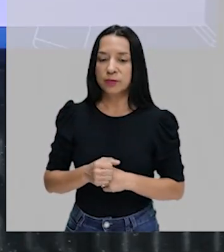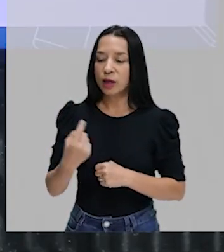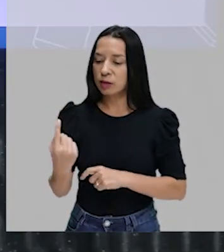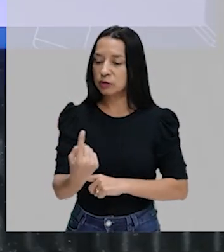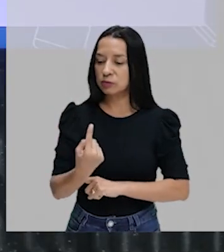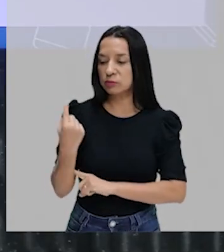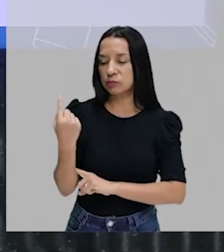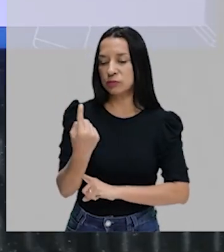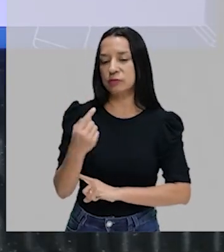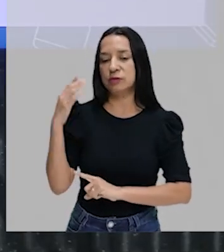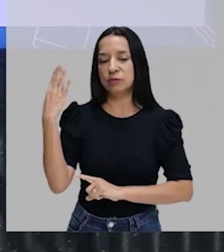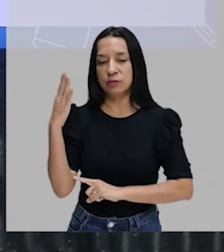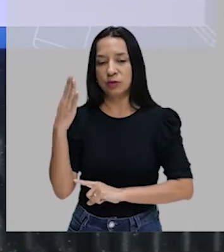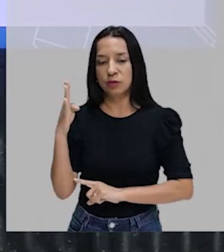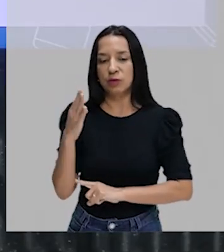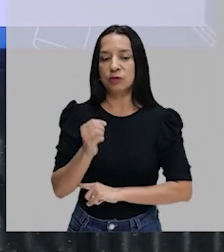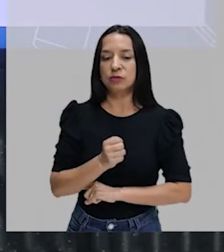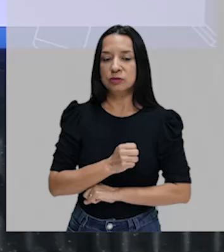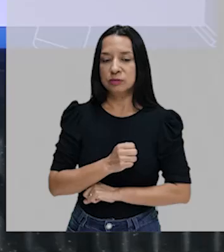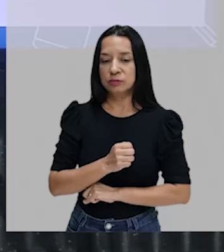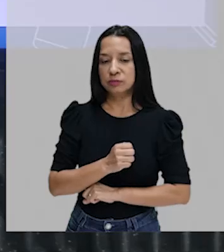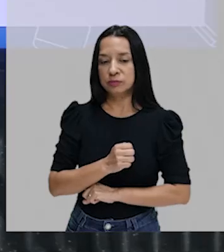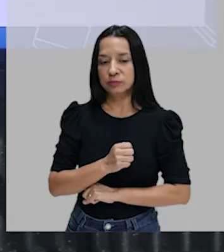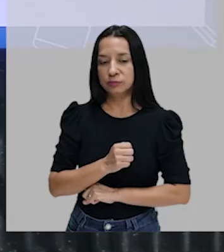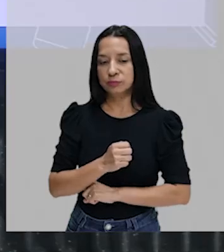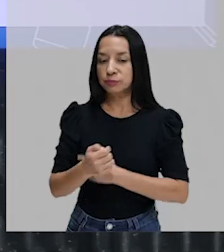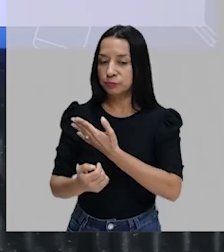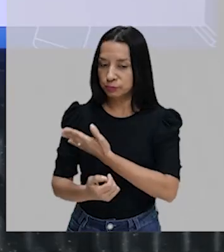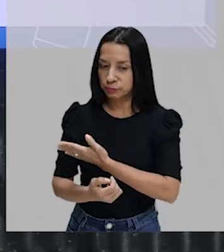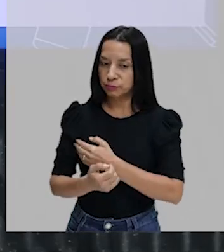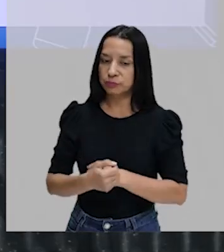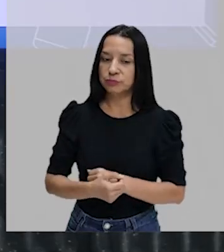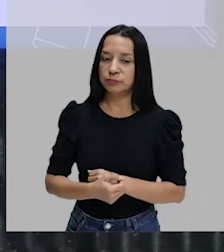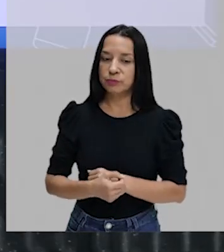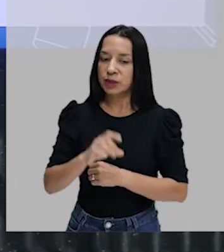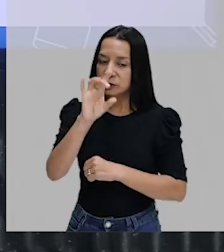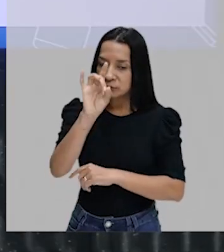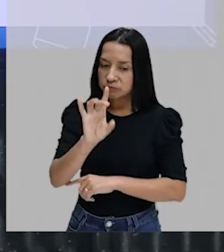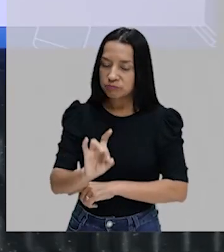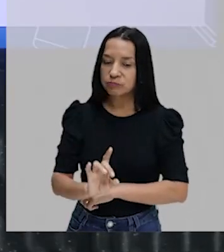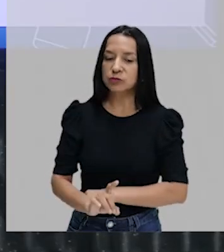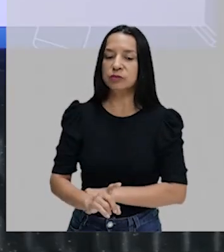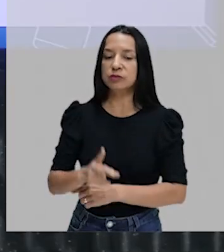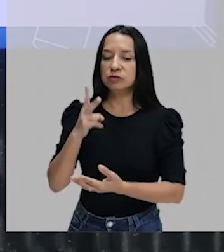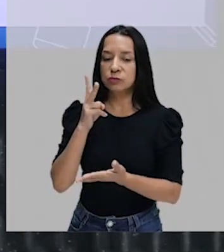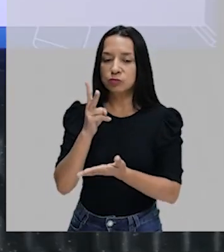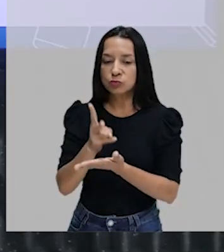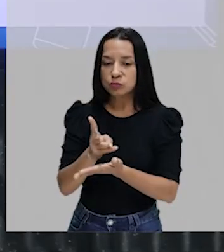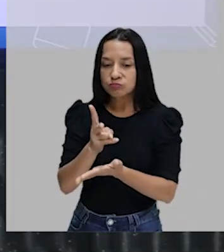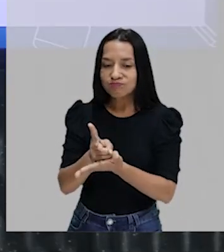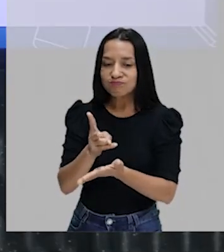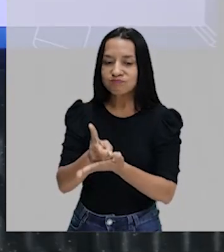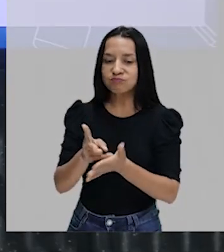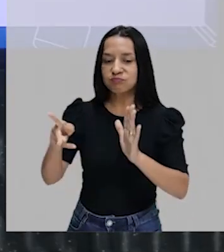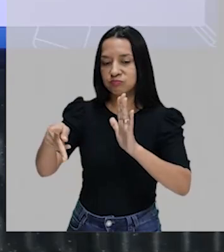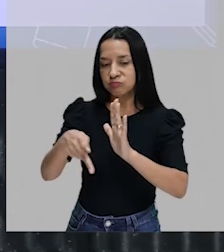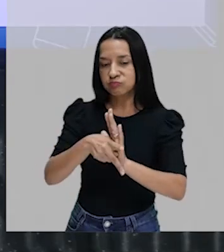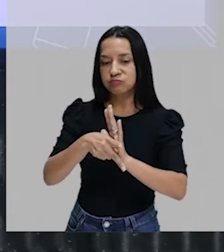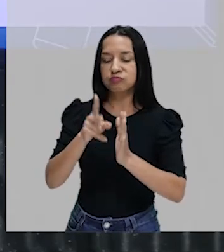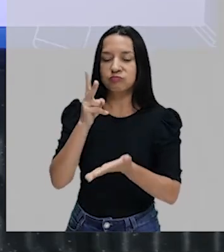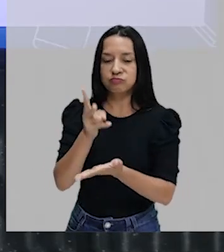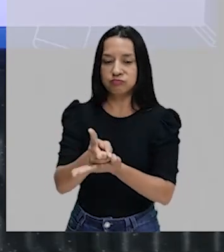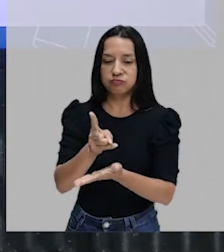individualidade biológica, o princípio da sobrecarga, da especificidade do esporte,